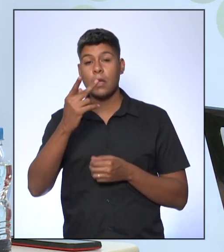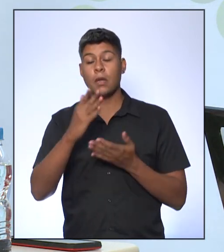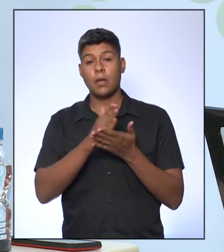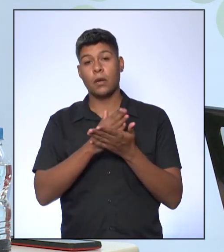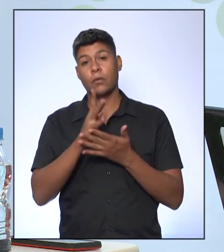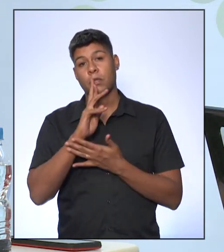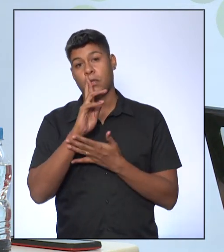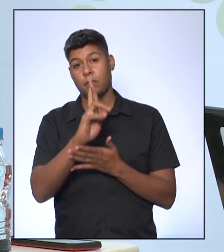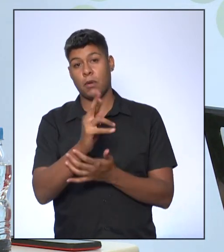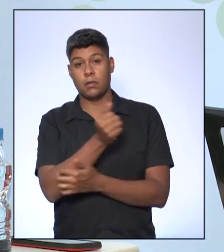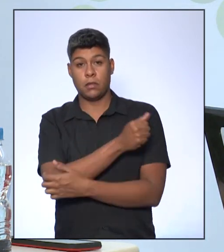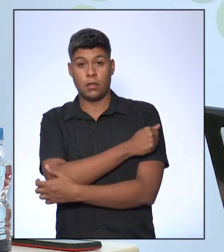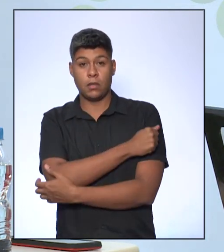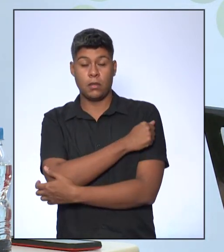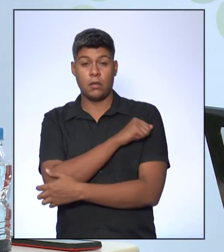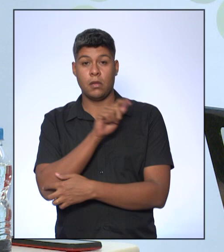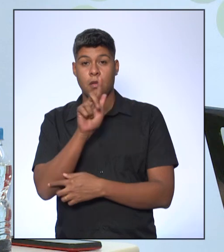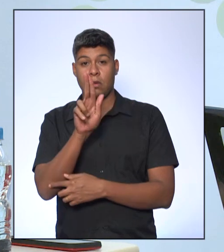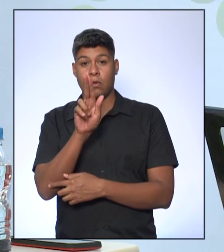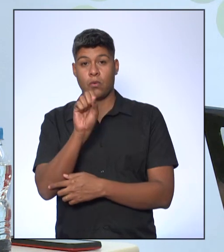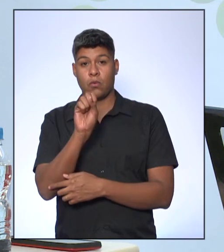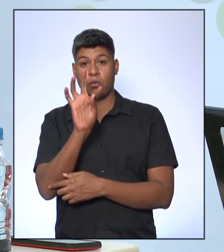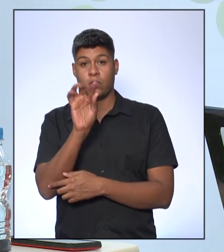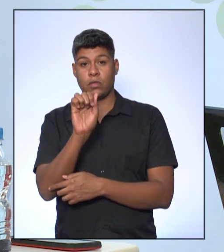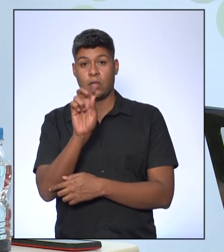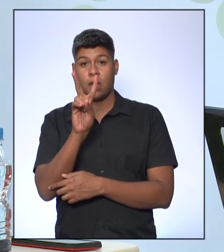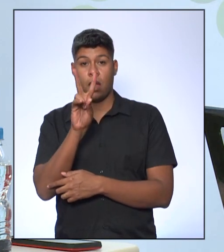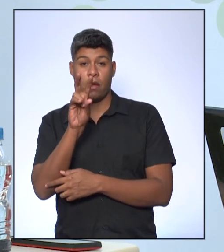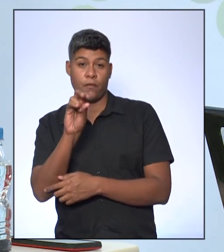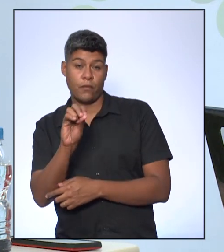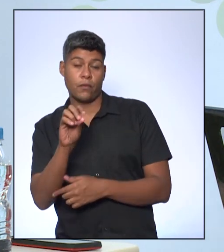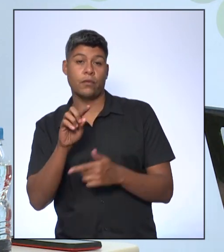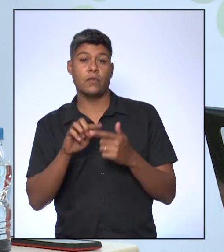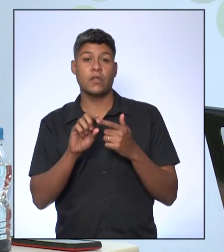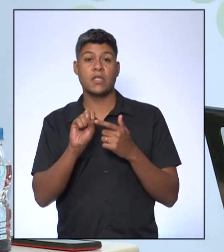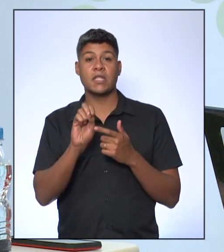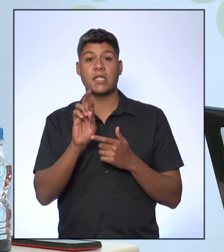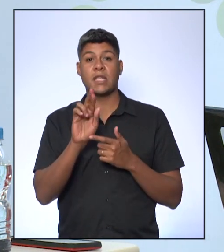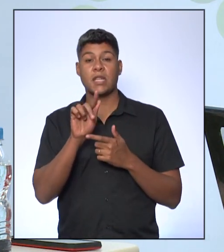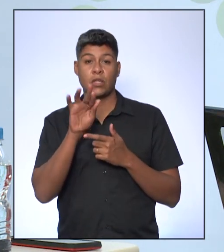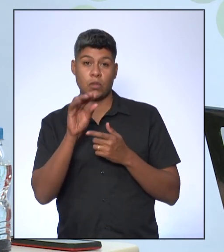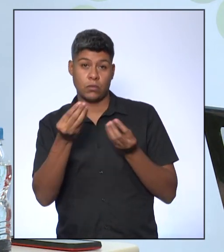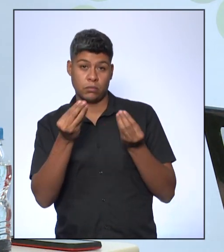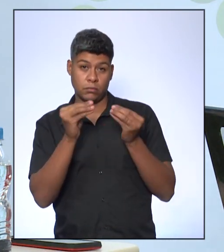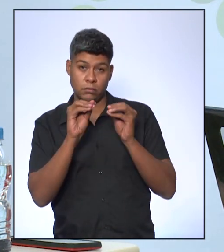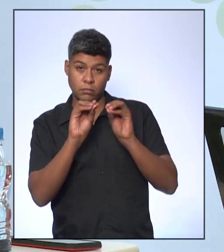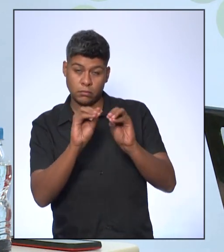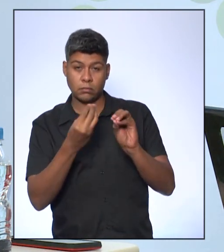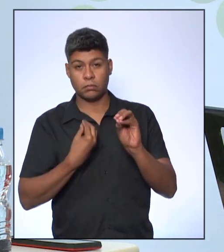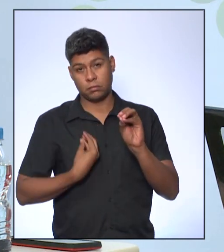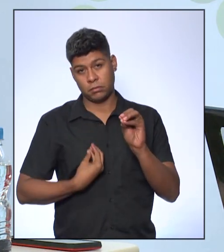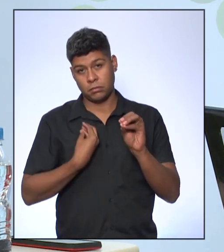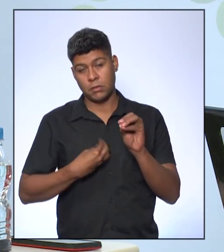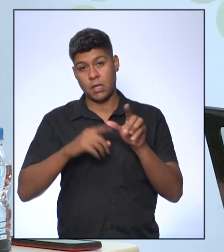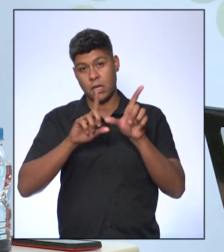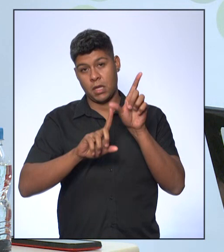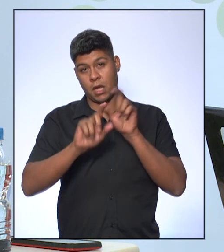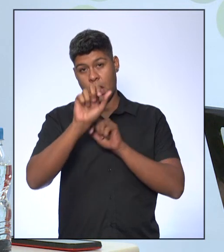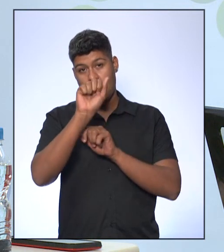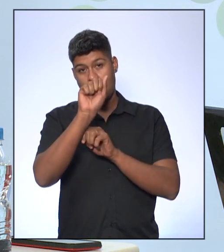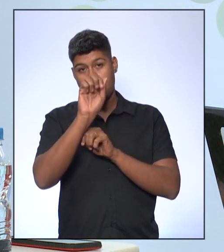respostas dos alunos. O Gustavo, o Mário, o Sérgio e o Matheus, eles colocaram respectivamente para a letra A e